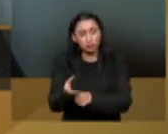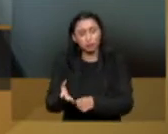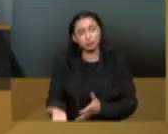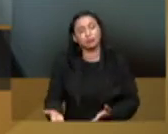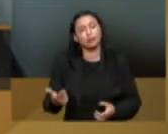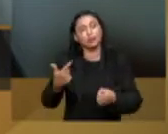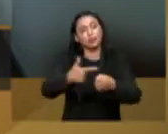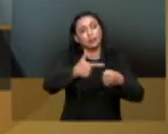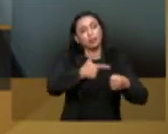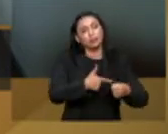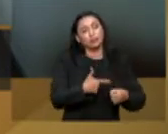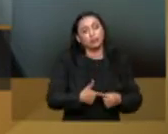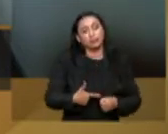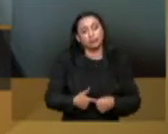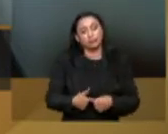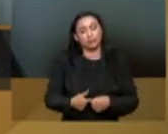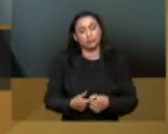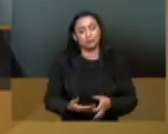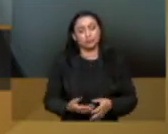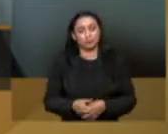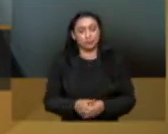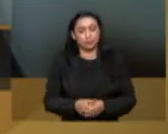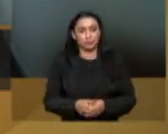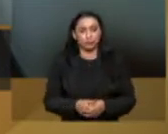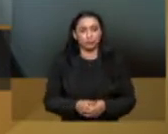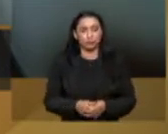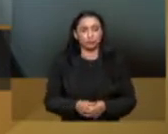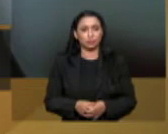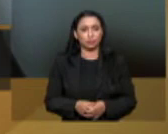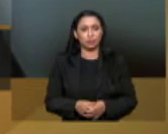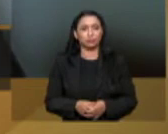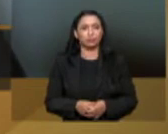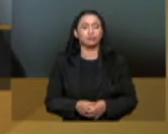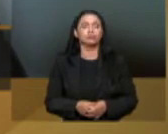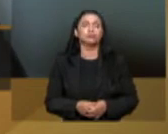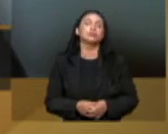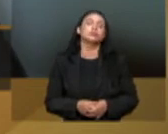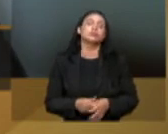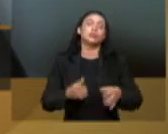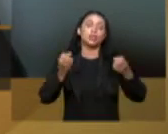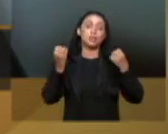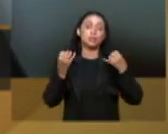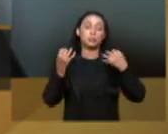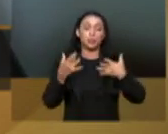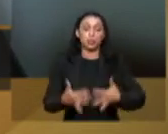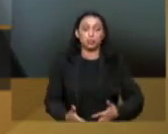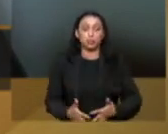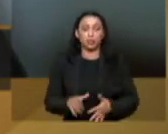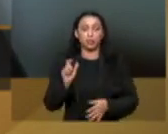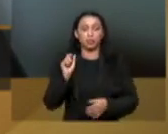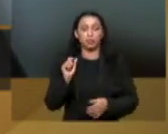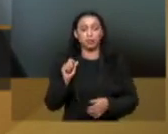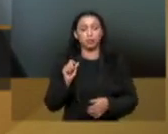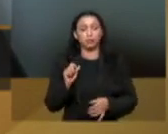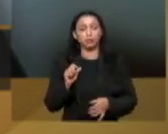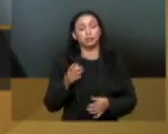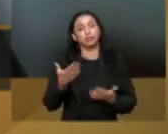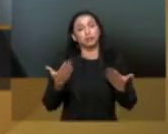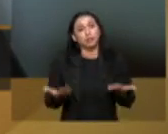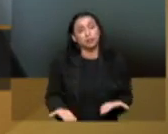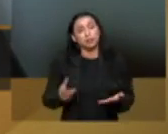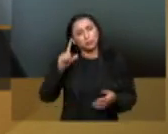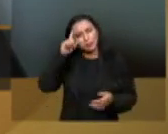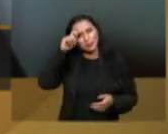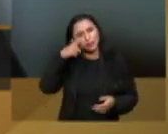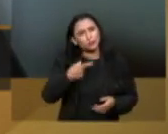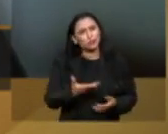Fecho aspas. Formas de mercado que teriam ligação com normas da ANP. E o produtor teria, diante disso,